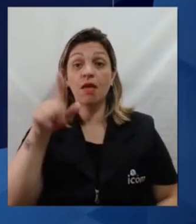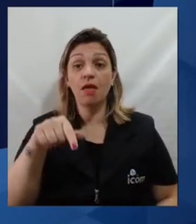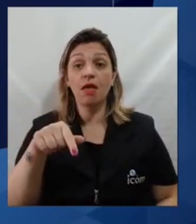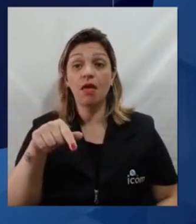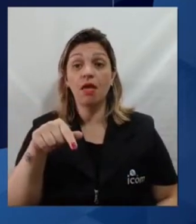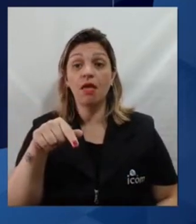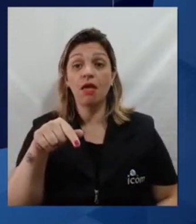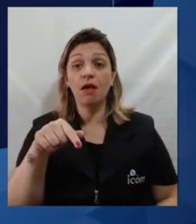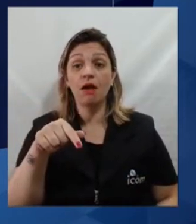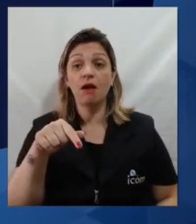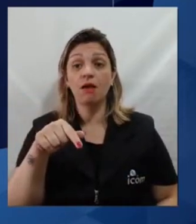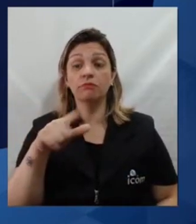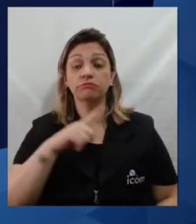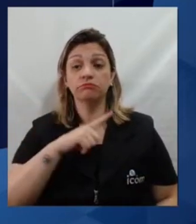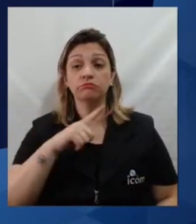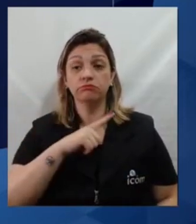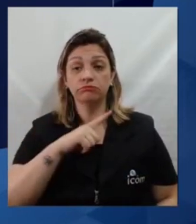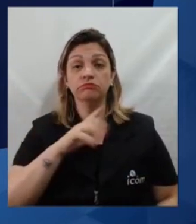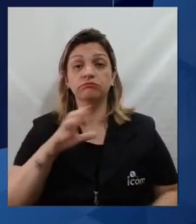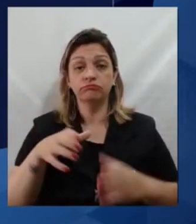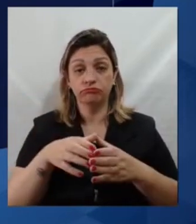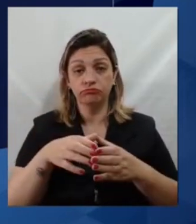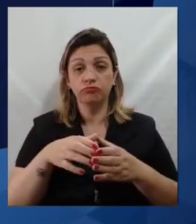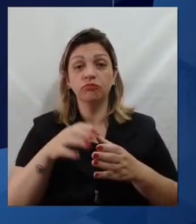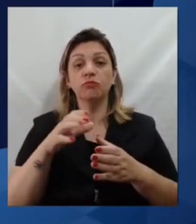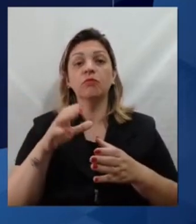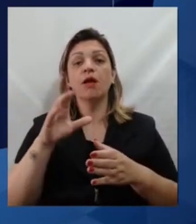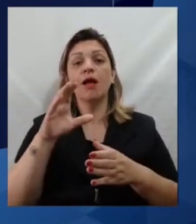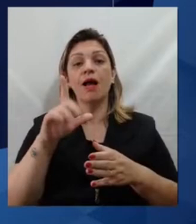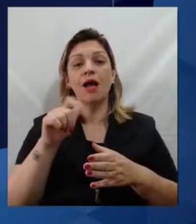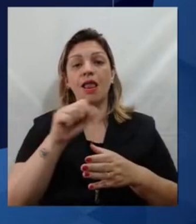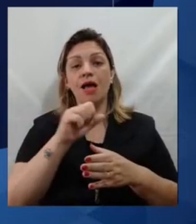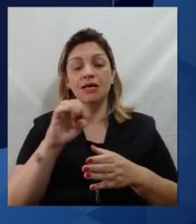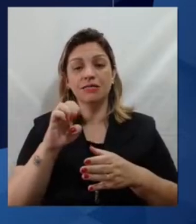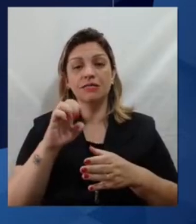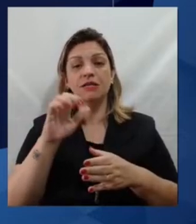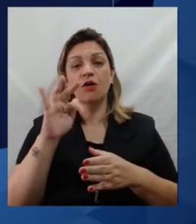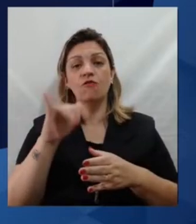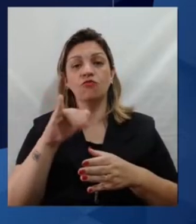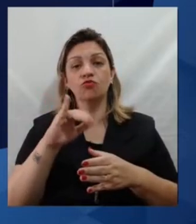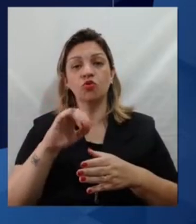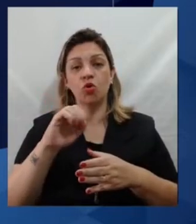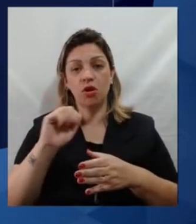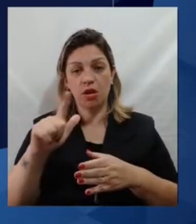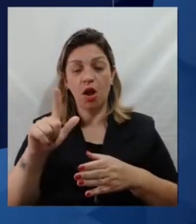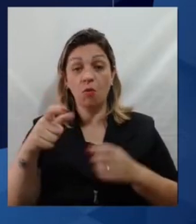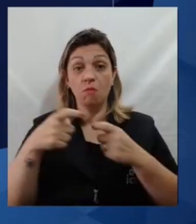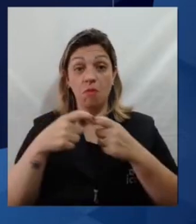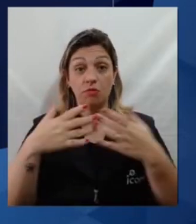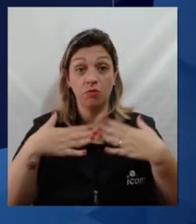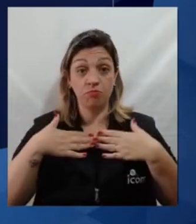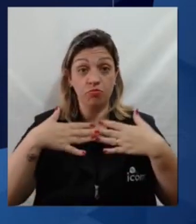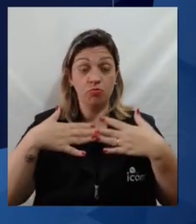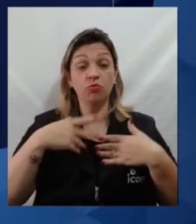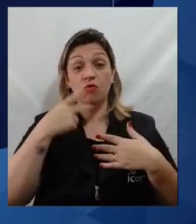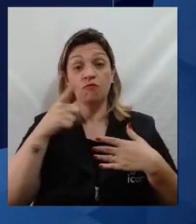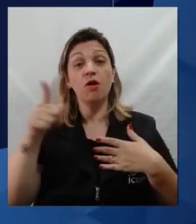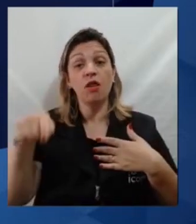possuem a classe funcional. Através da classe funcional, o pneumologista indica ou não o paciente para a fila de